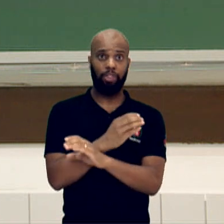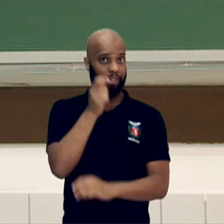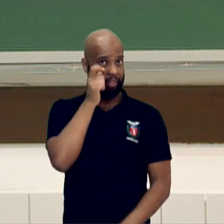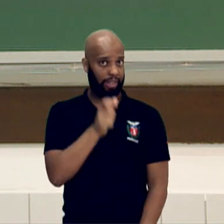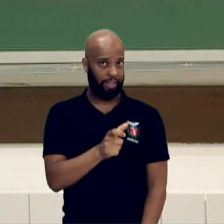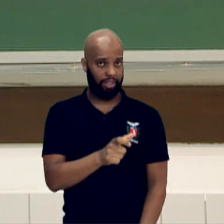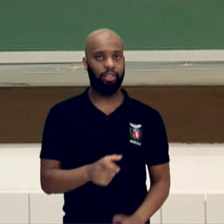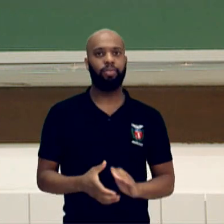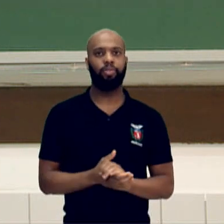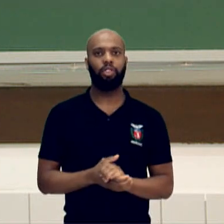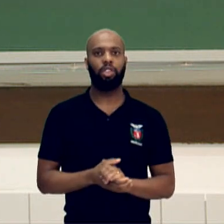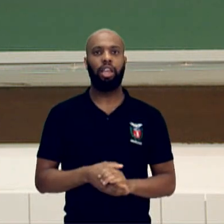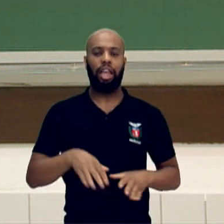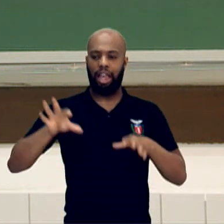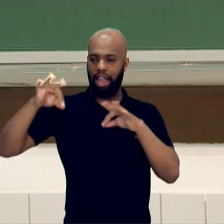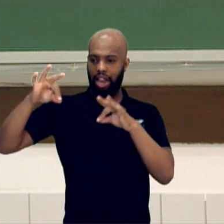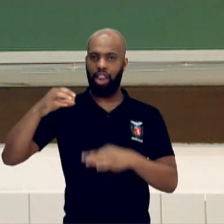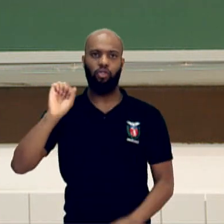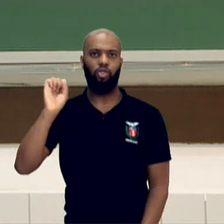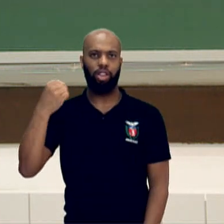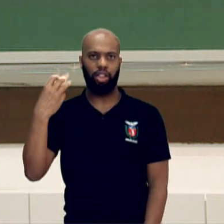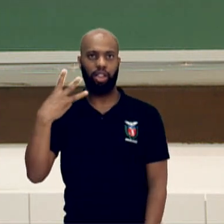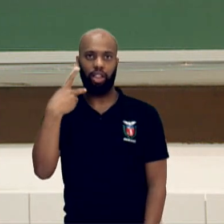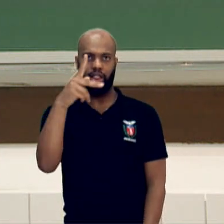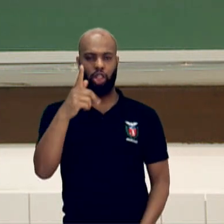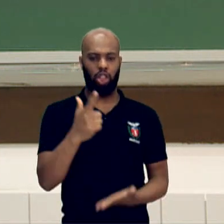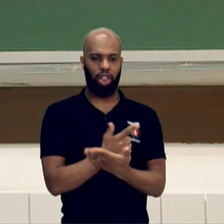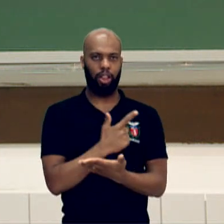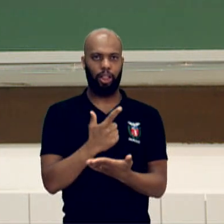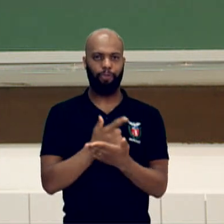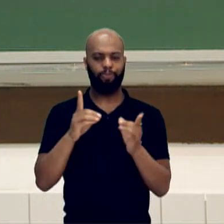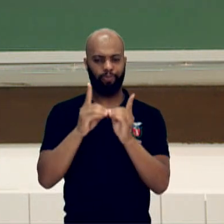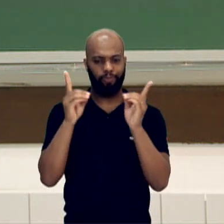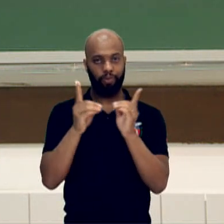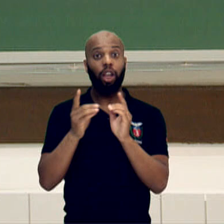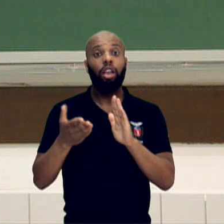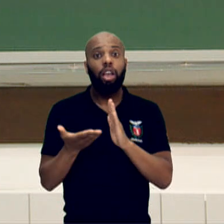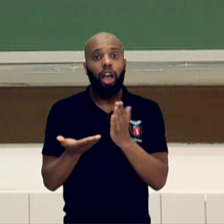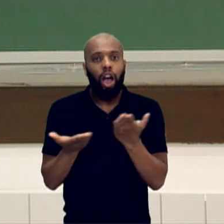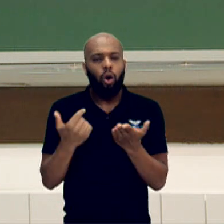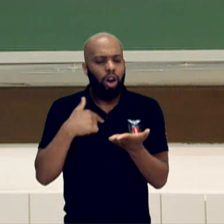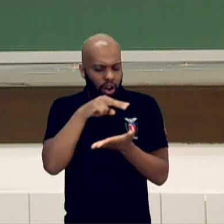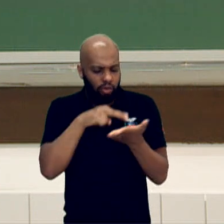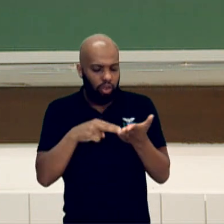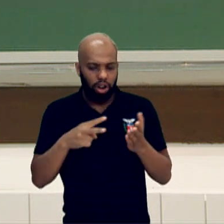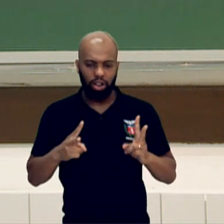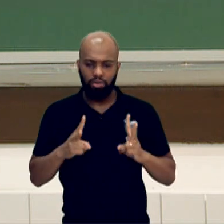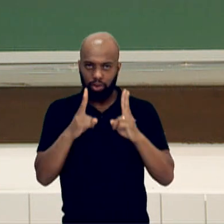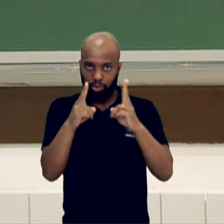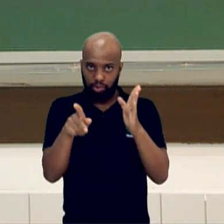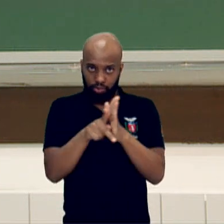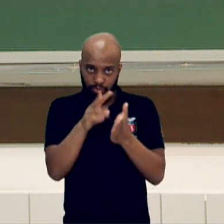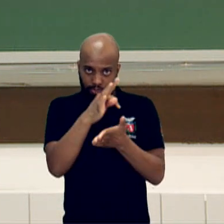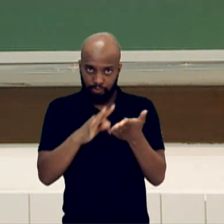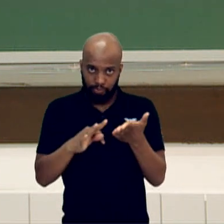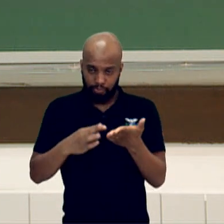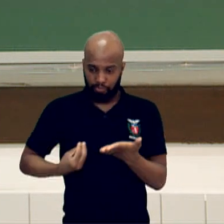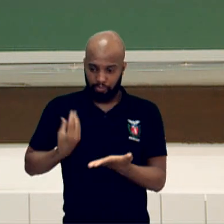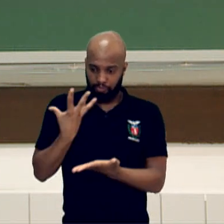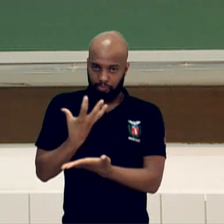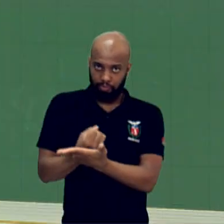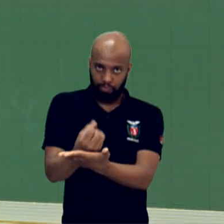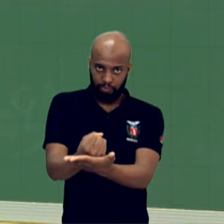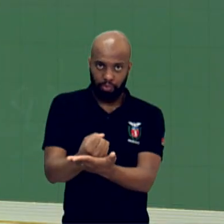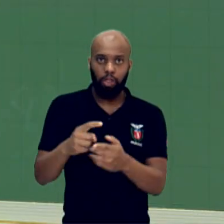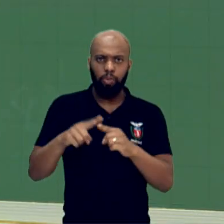página 83 do livro didático de vocês. Então eu vou ler um fragmento dessa biografia. Mas eu quero que